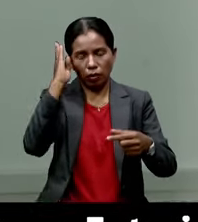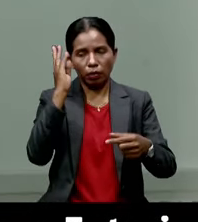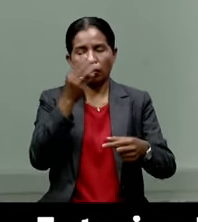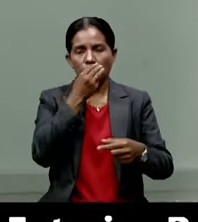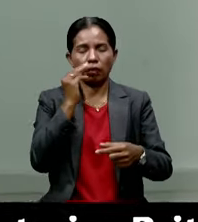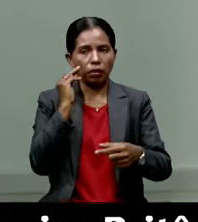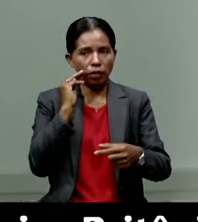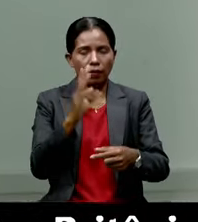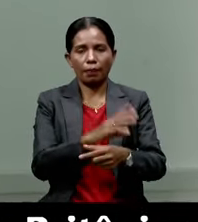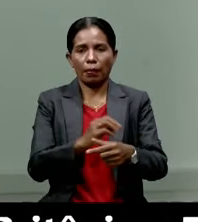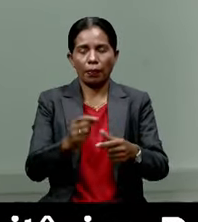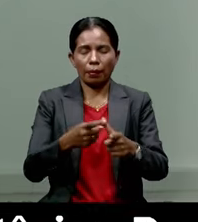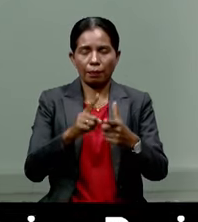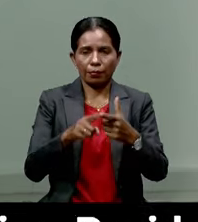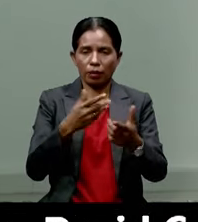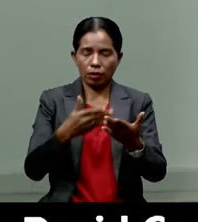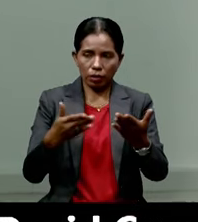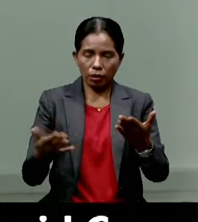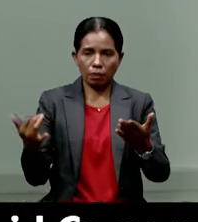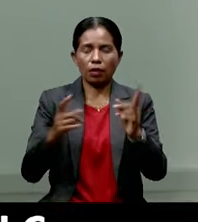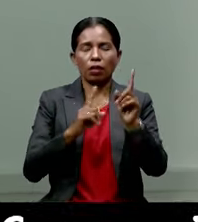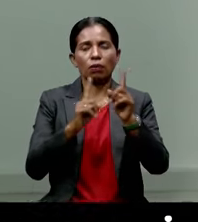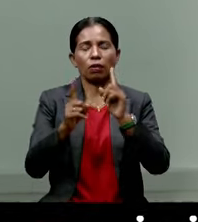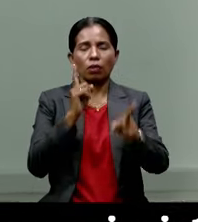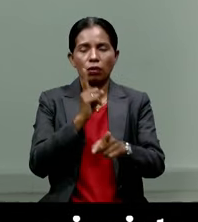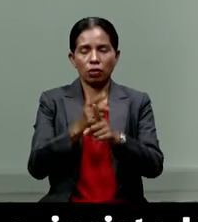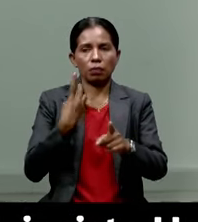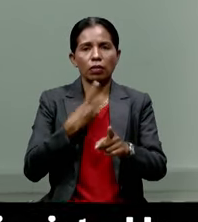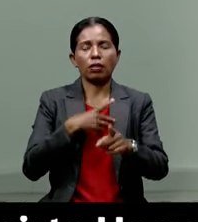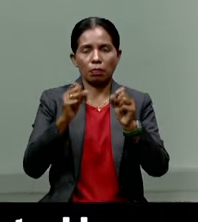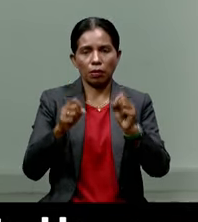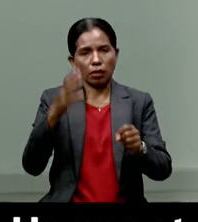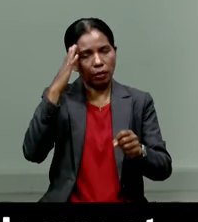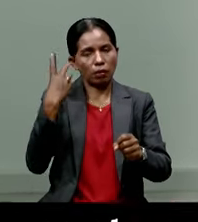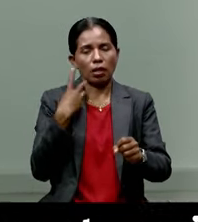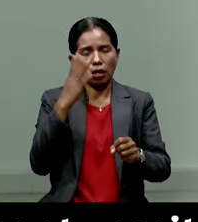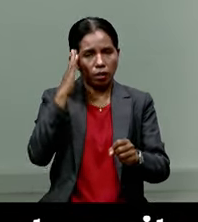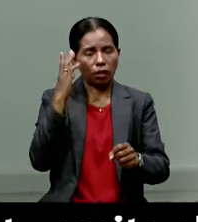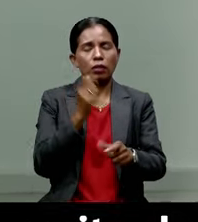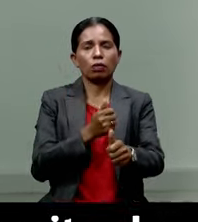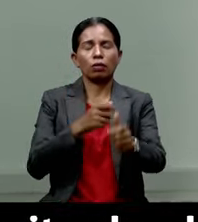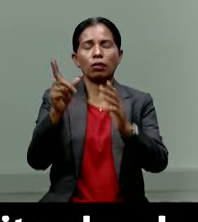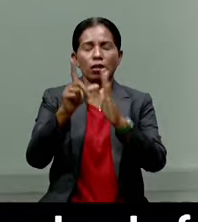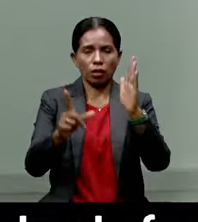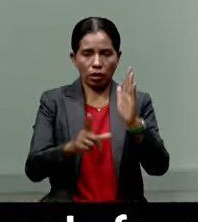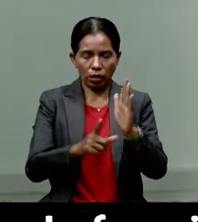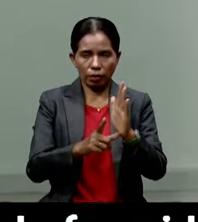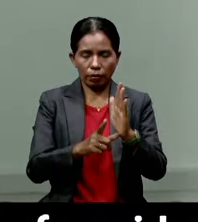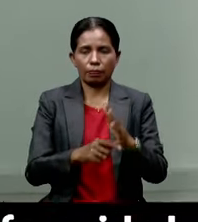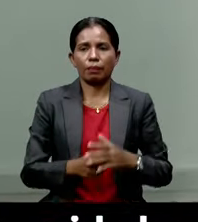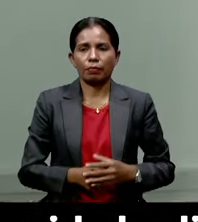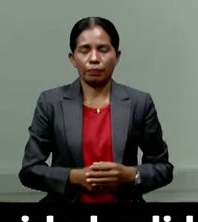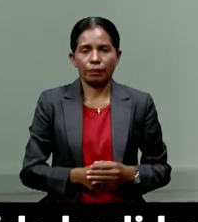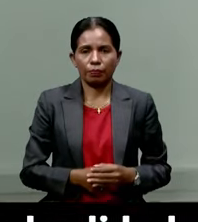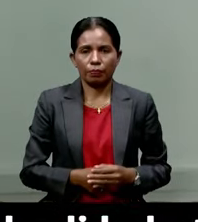dottor mari ne sustan sene bel clareza per bela ten per it bel justifica tu ir lei ne permite ka o tu ir lei ne dene bandu kala